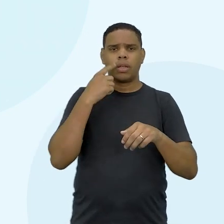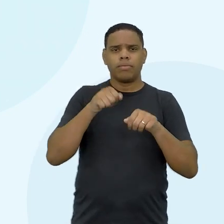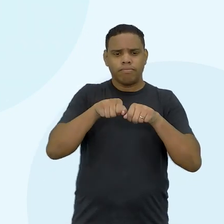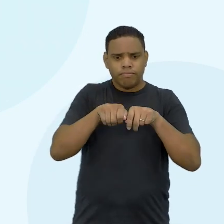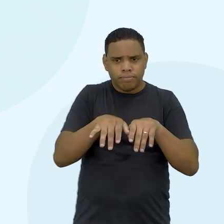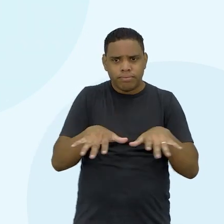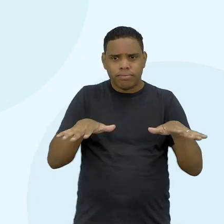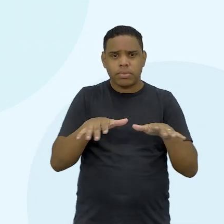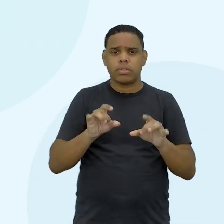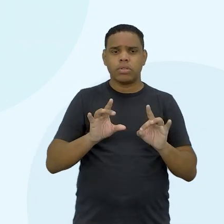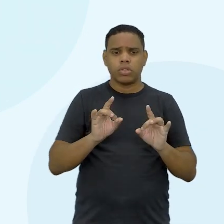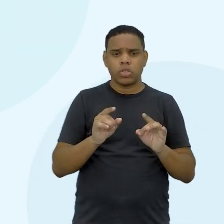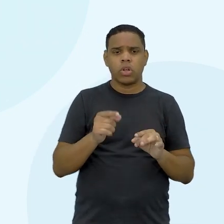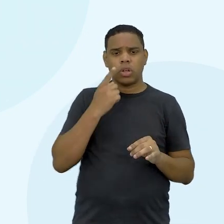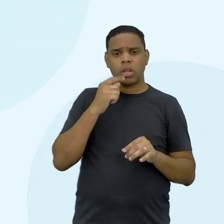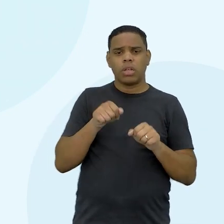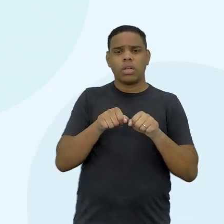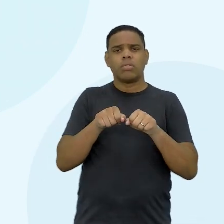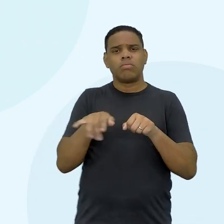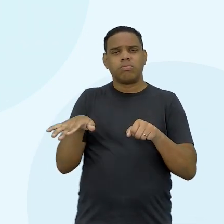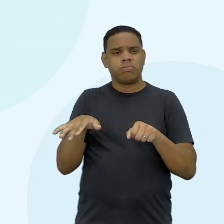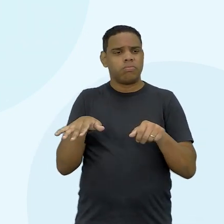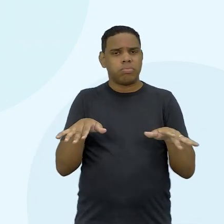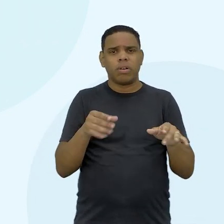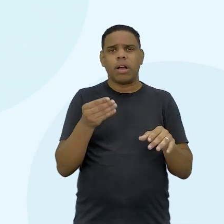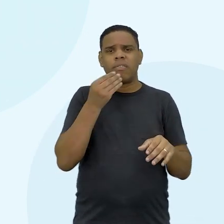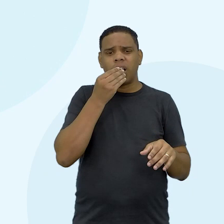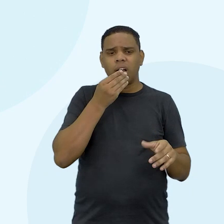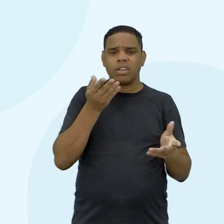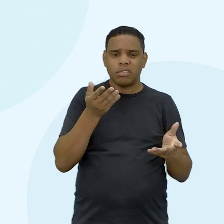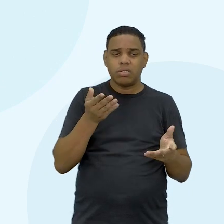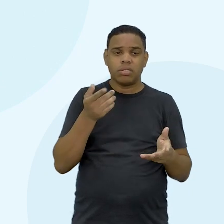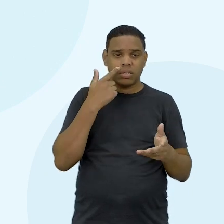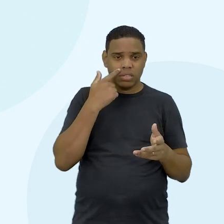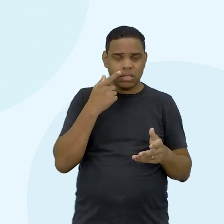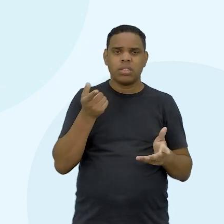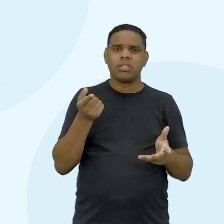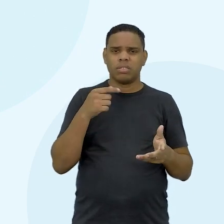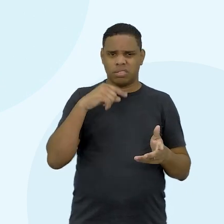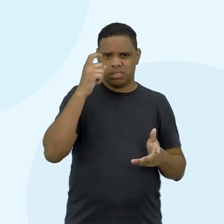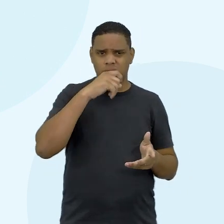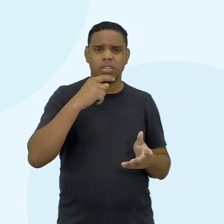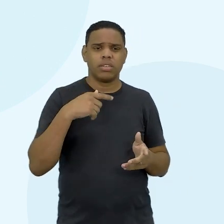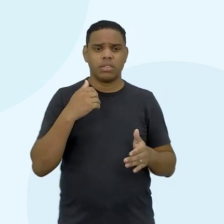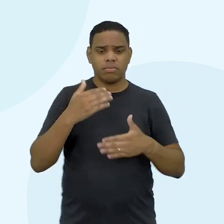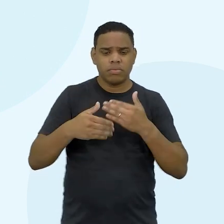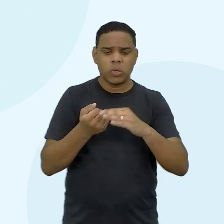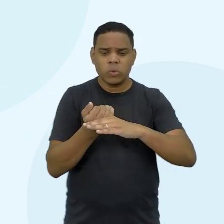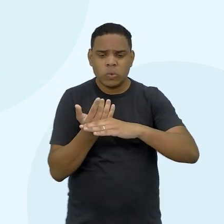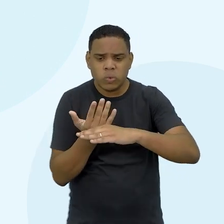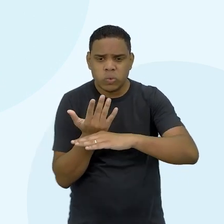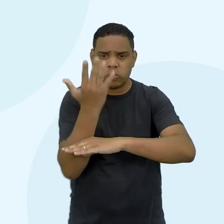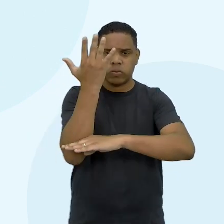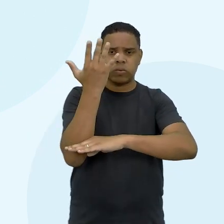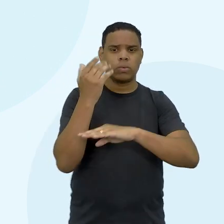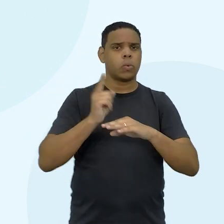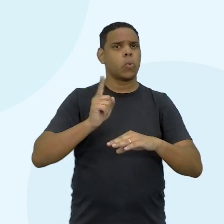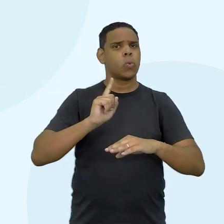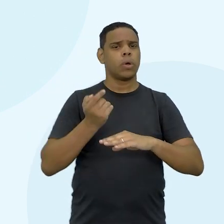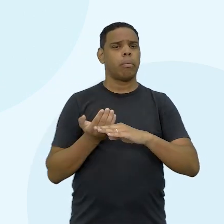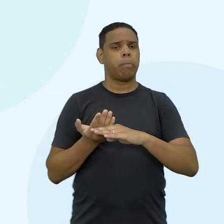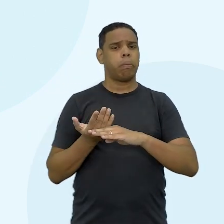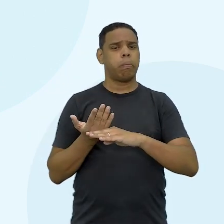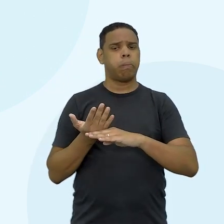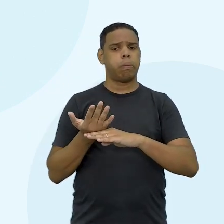pivotante, apenas as raízes laterais, ou seja, essa planta tem um desenvolvimento errado aí. É